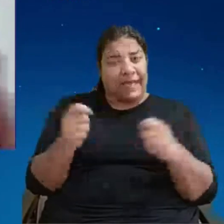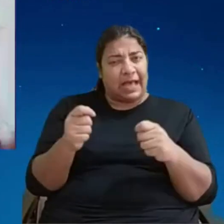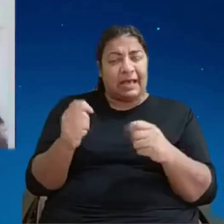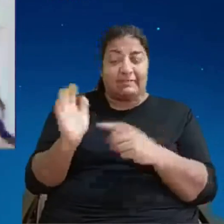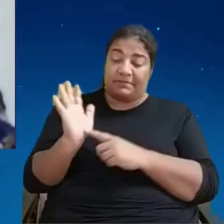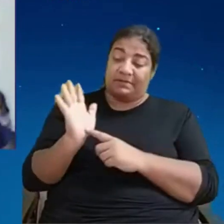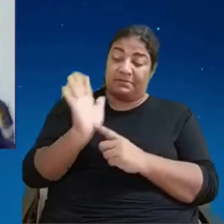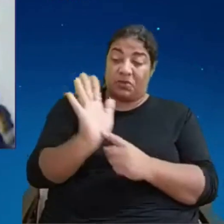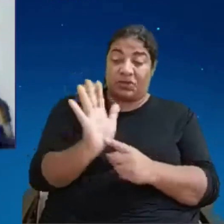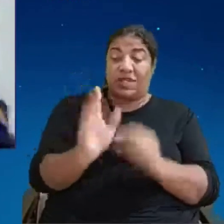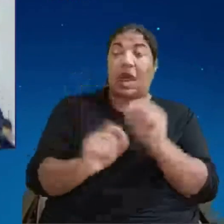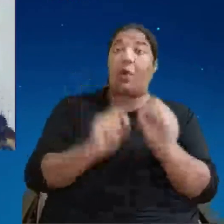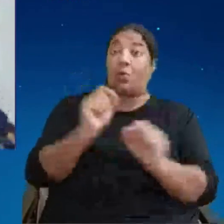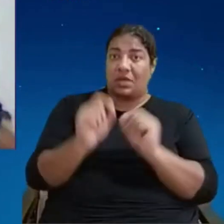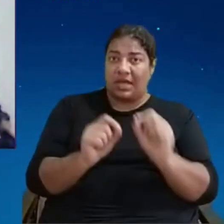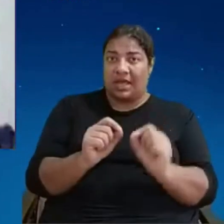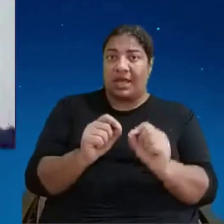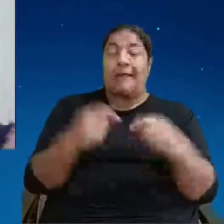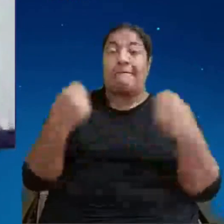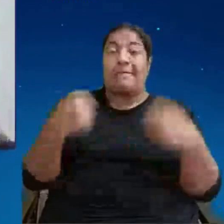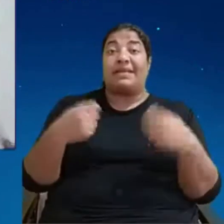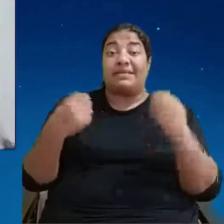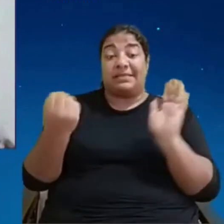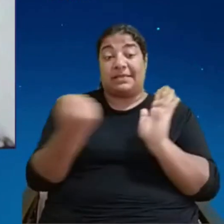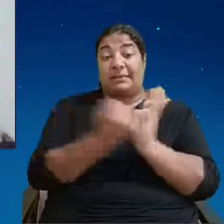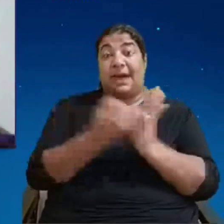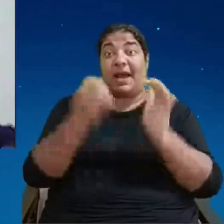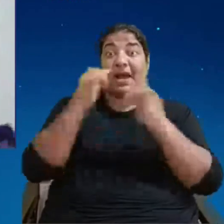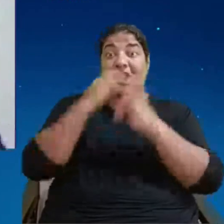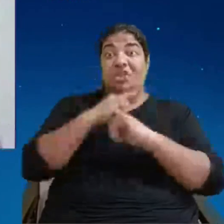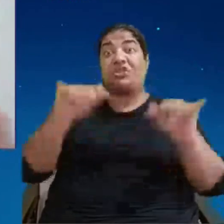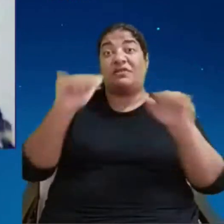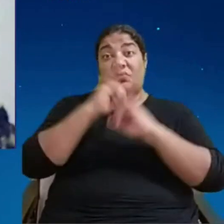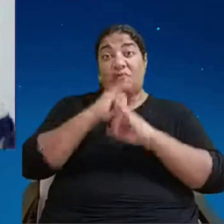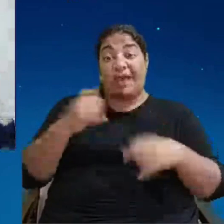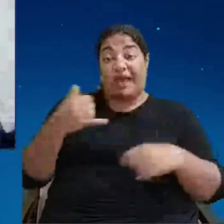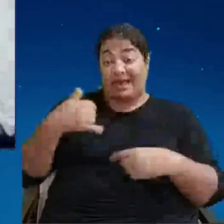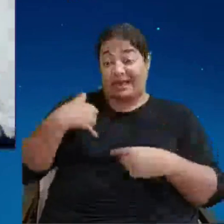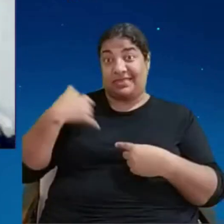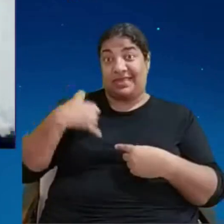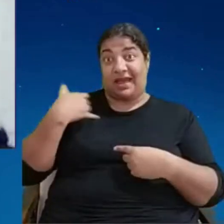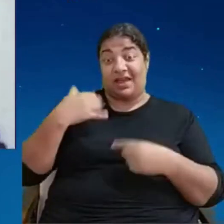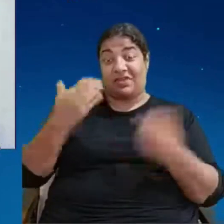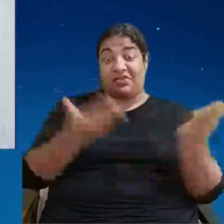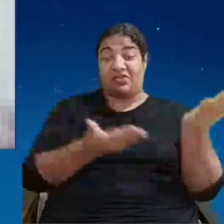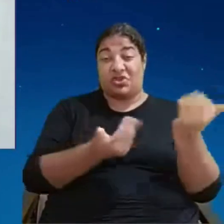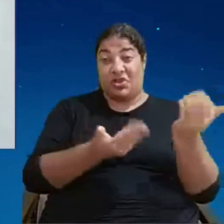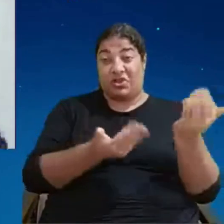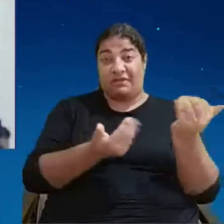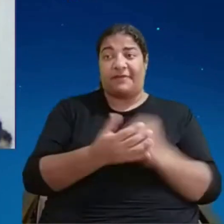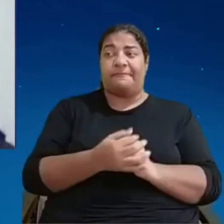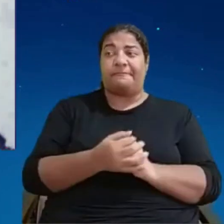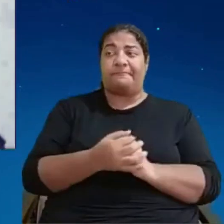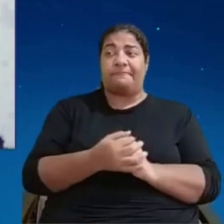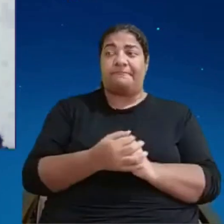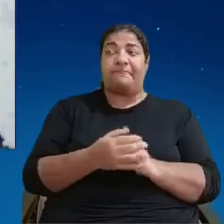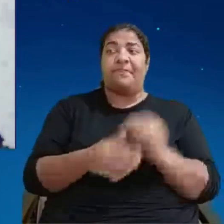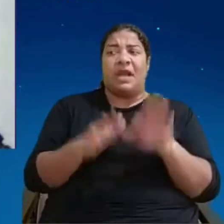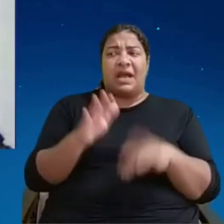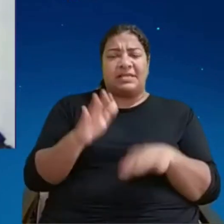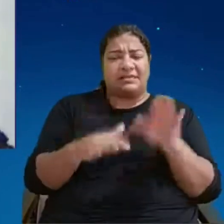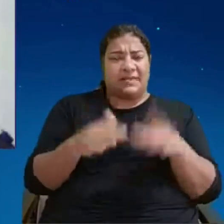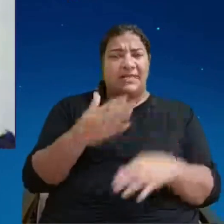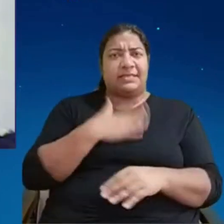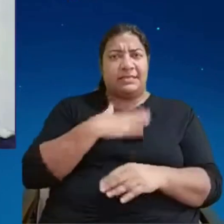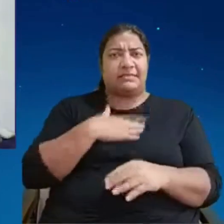gente precisa divulgar a nossa marca para essas idades. Aí você fala, muitas vezes eu escuto dos meus clientes, já atendi o ramo